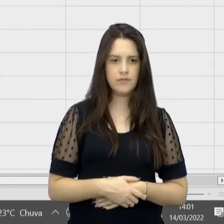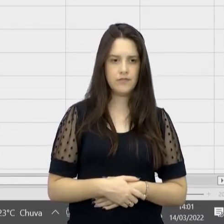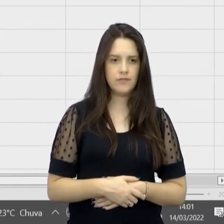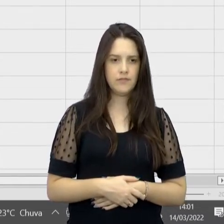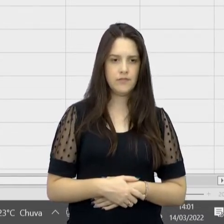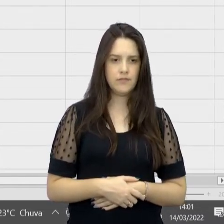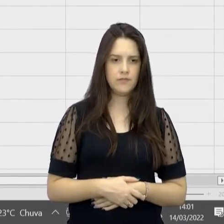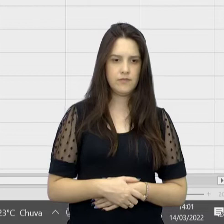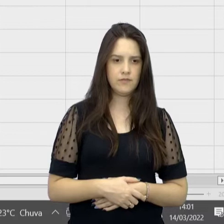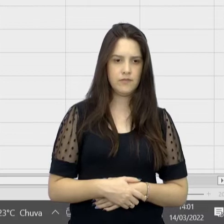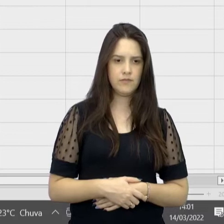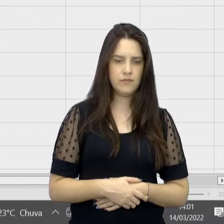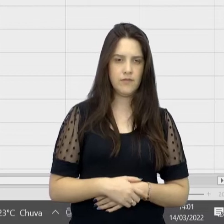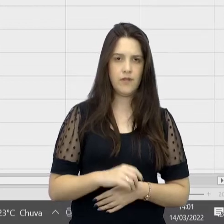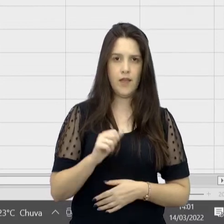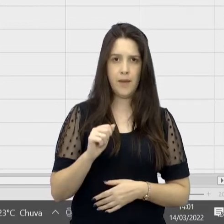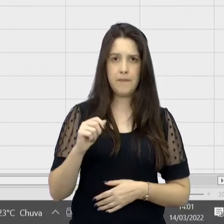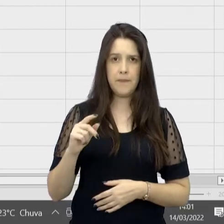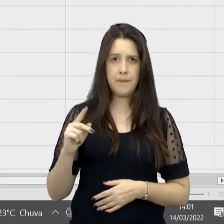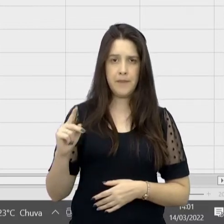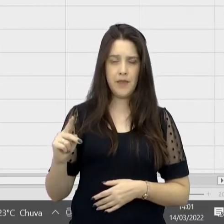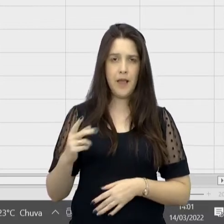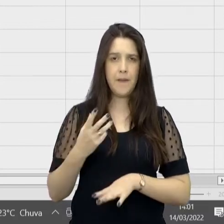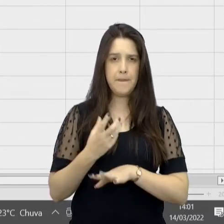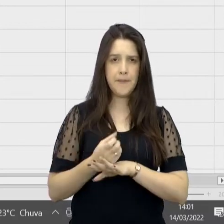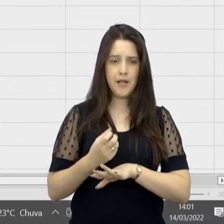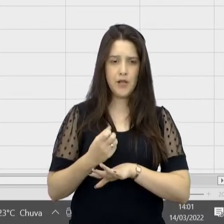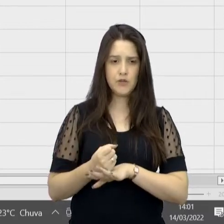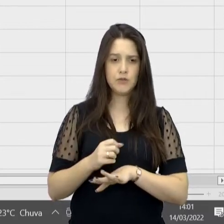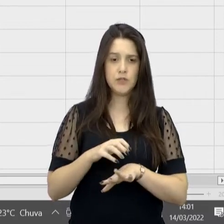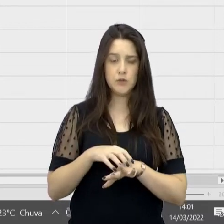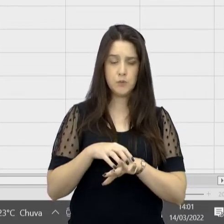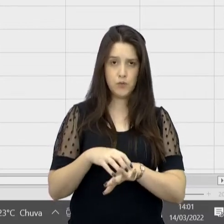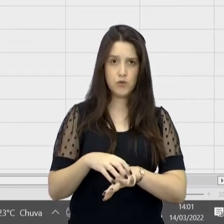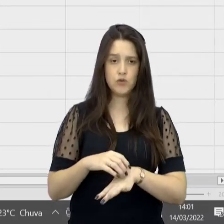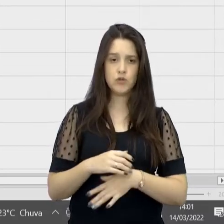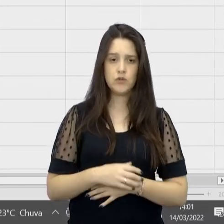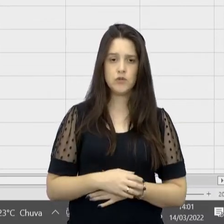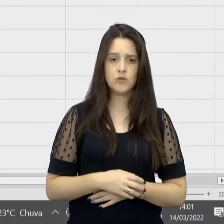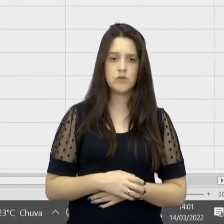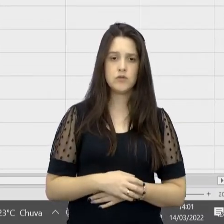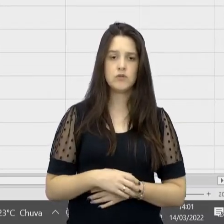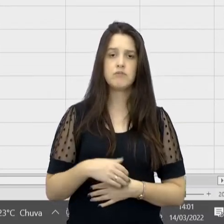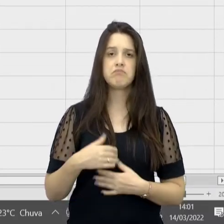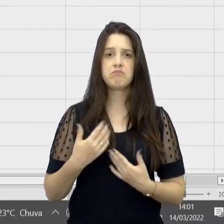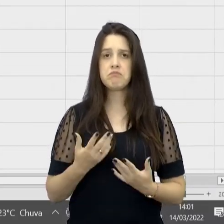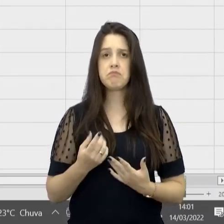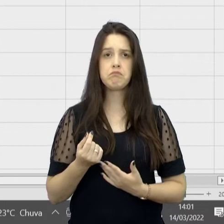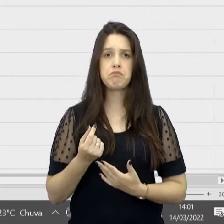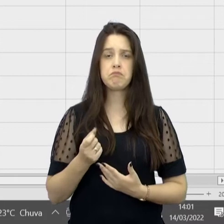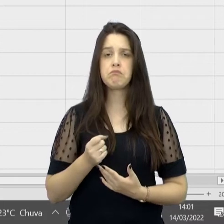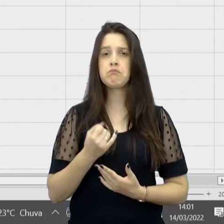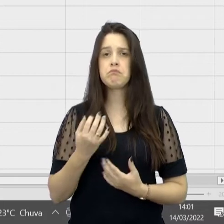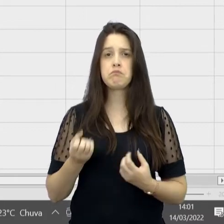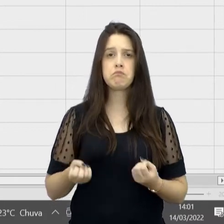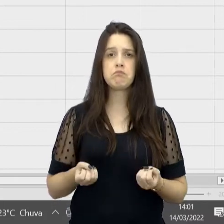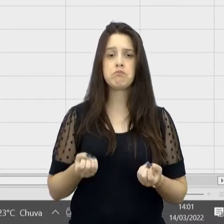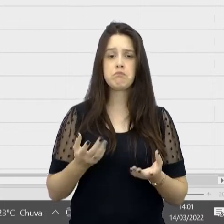pensando aí que eu uso ônibus gratuito, né? Então, com transporte de aplicativo, eu